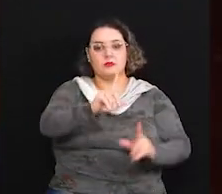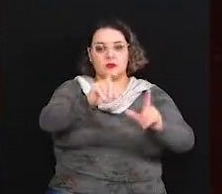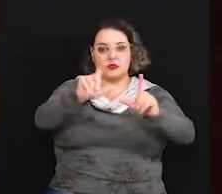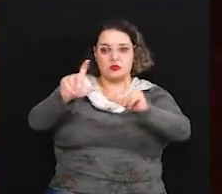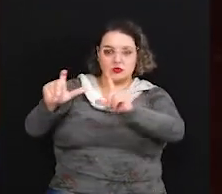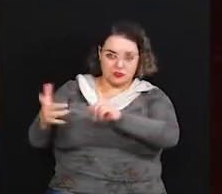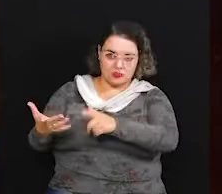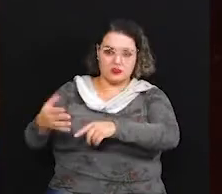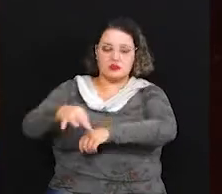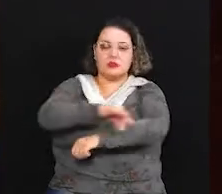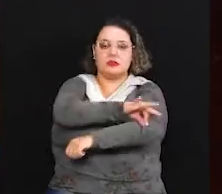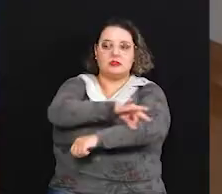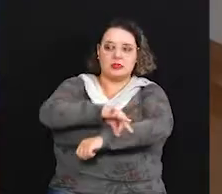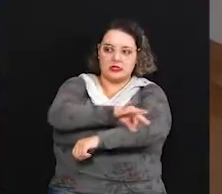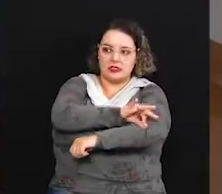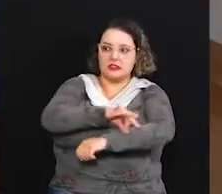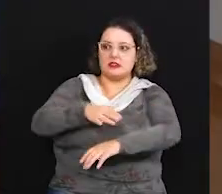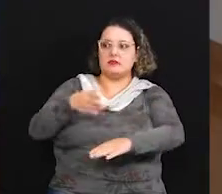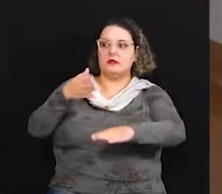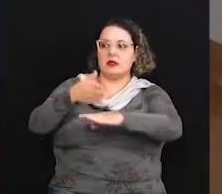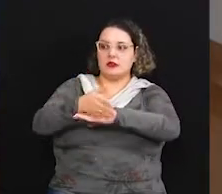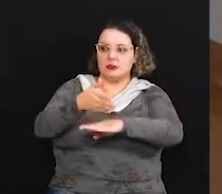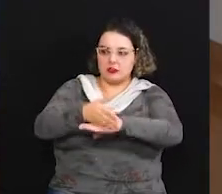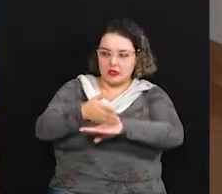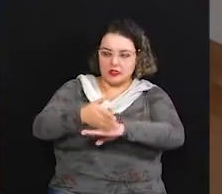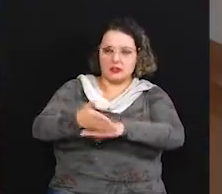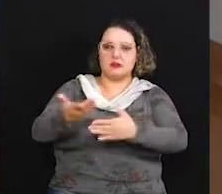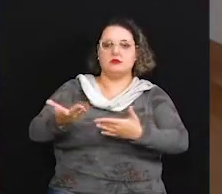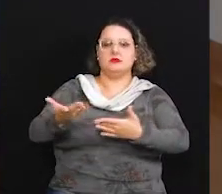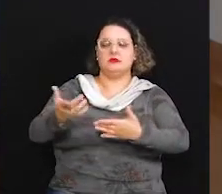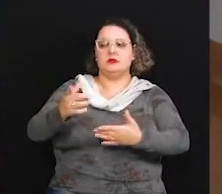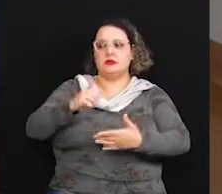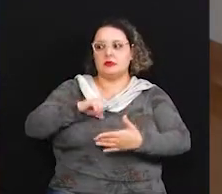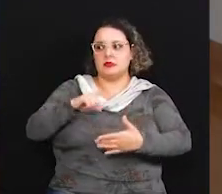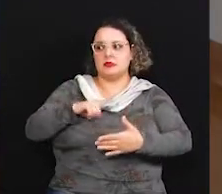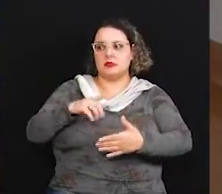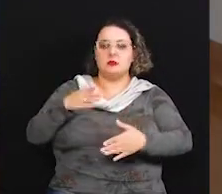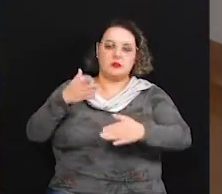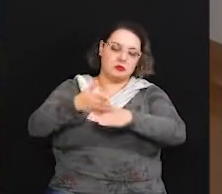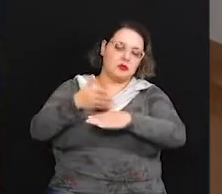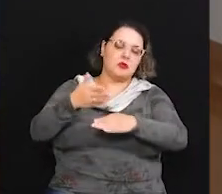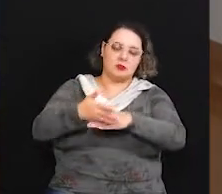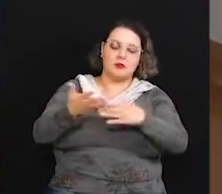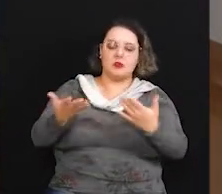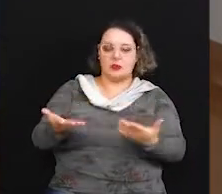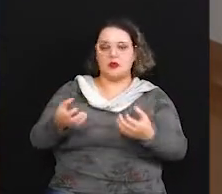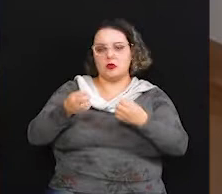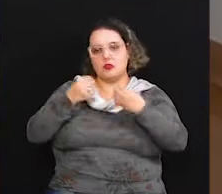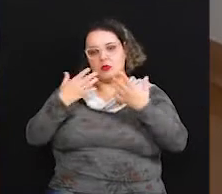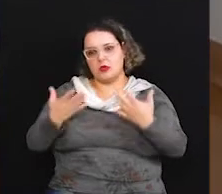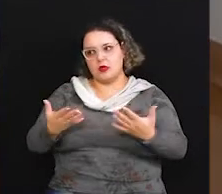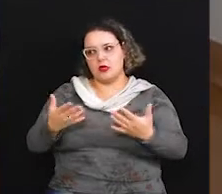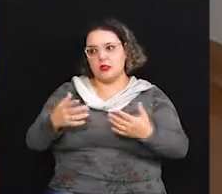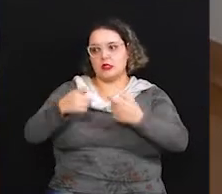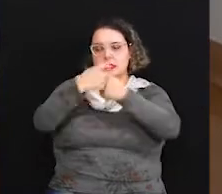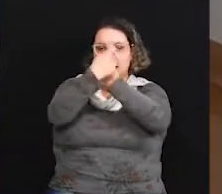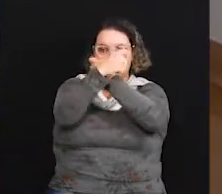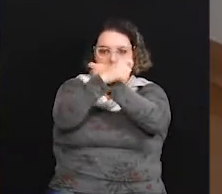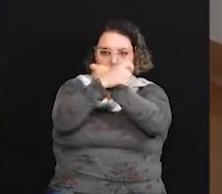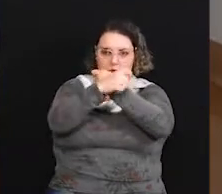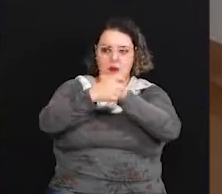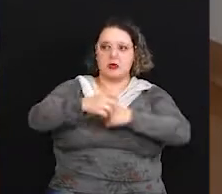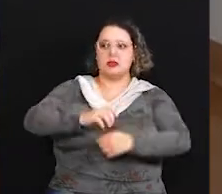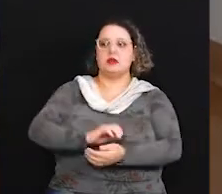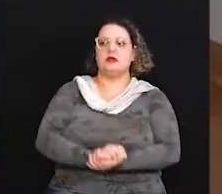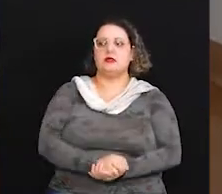fotografias e os nomes dos arquitetos que participaram disso. Houve uma boa participação do pessoal da PUC,